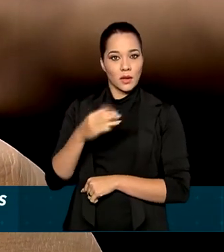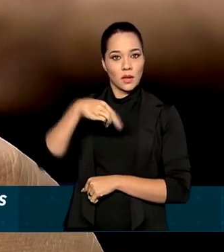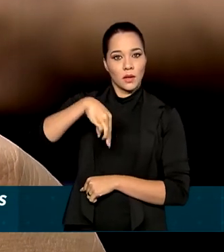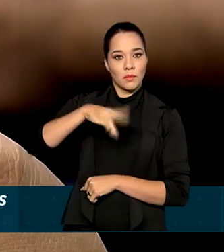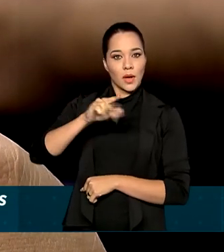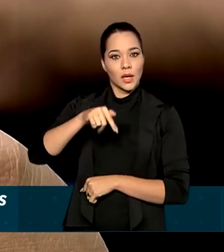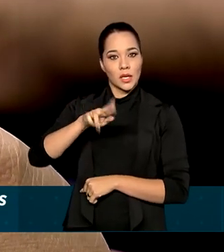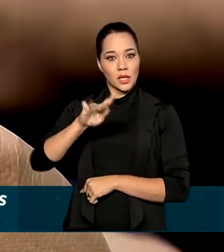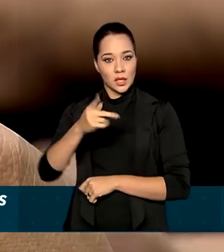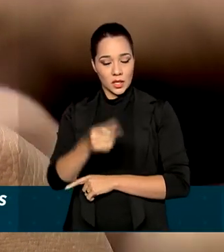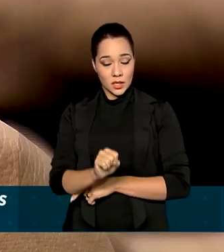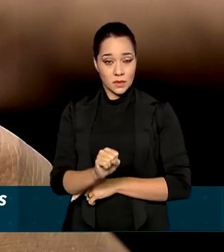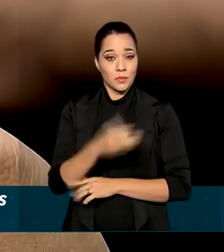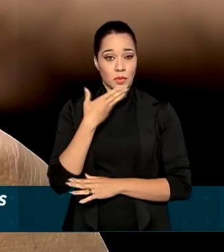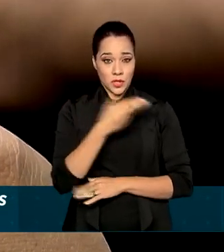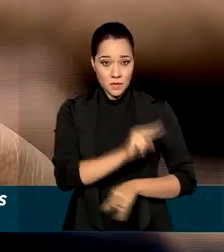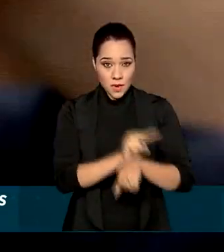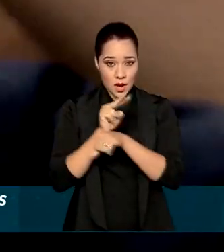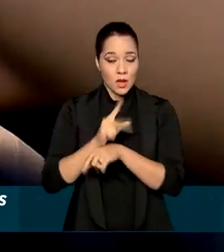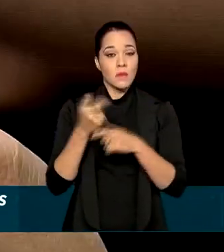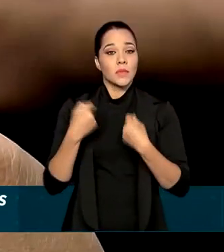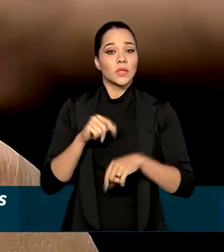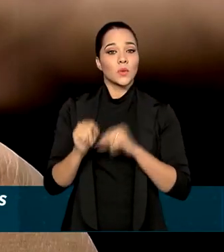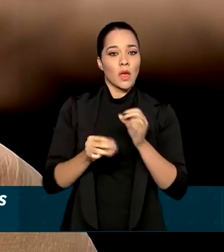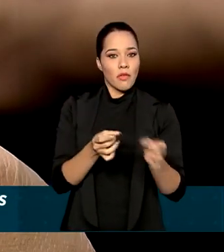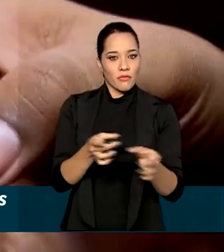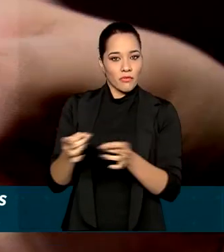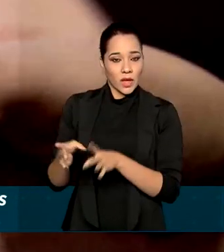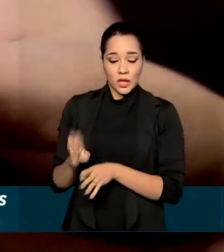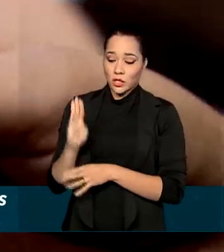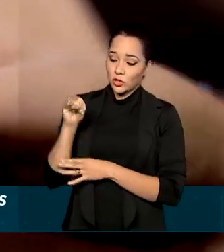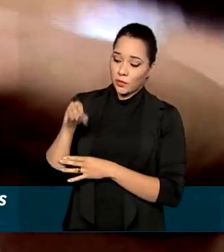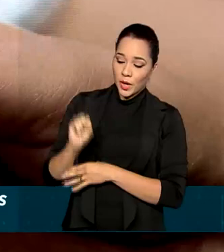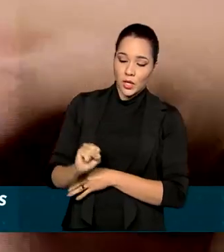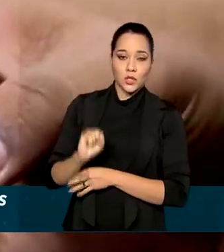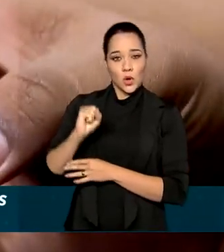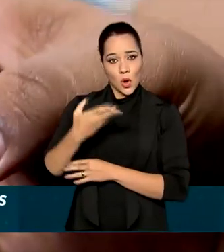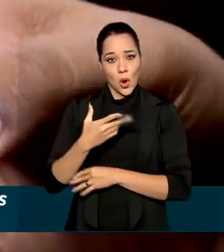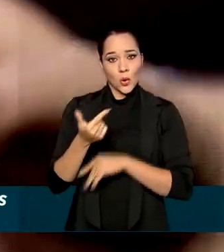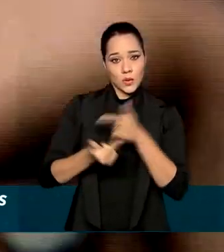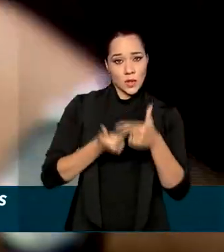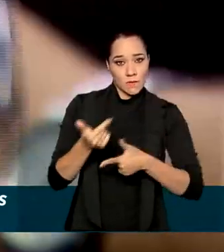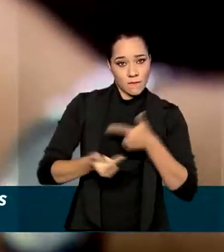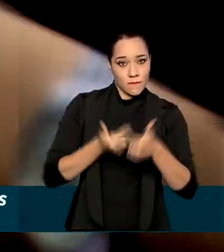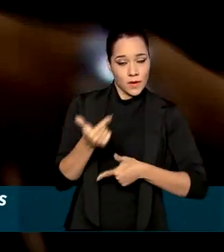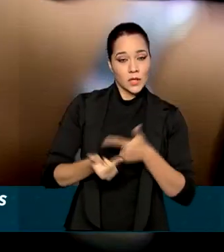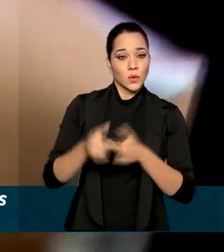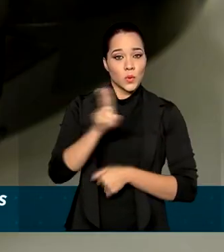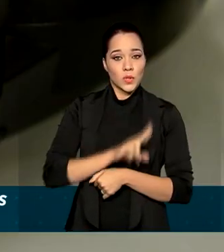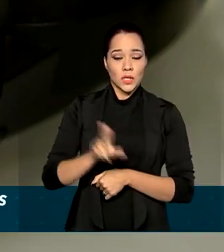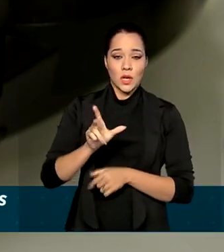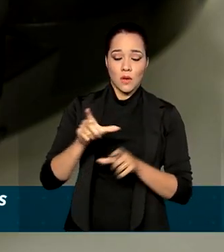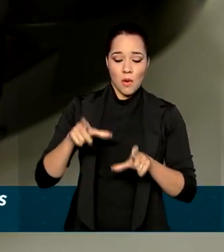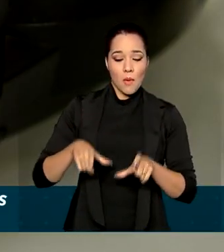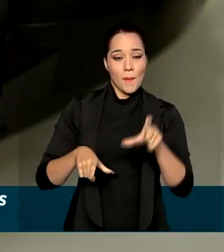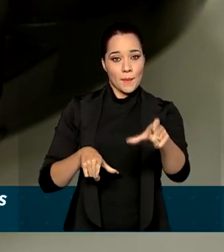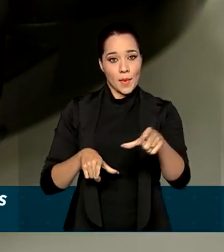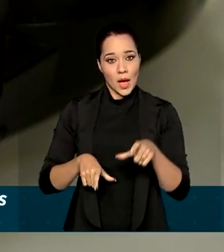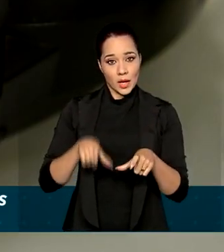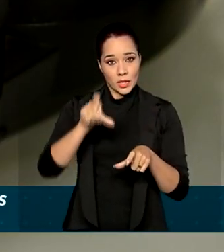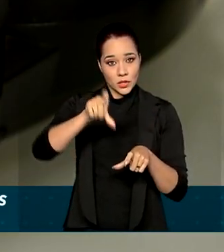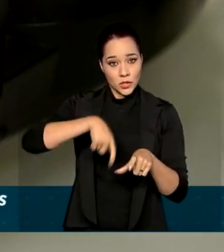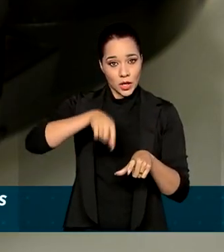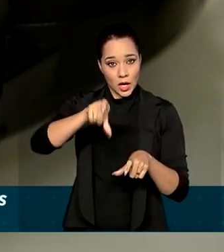solicitar os empréstimos, é preciso ter realizado vendas de bens ou prestado serviços por meio de máquinas de cartão de